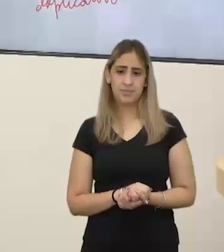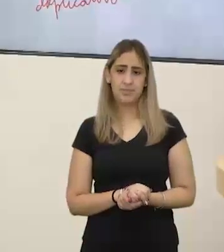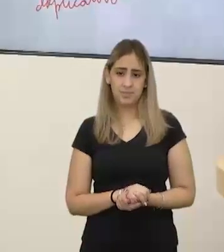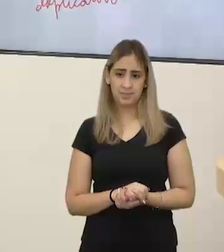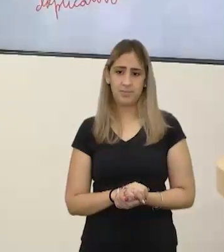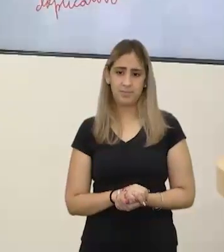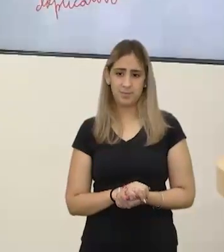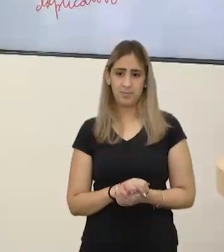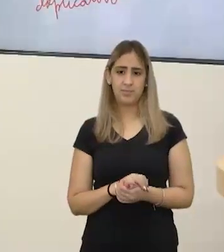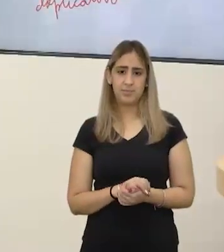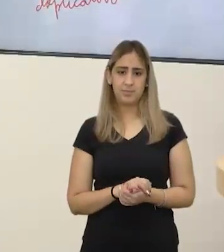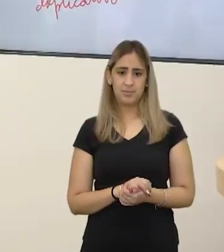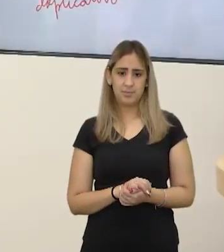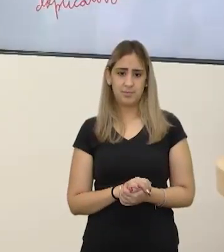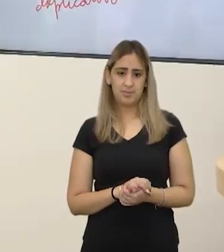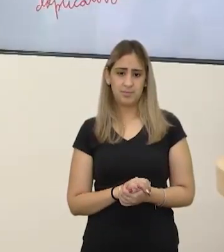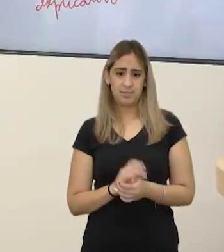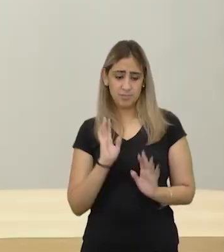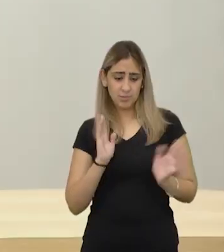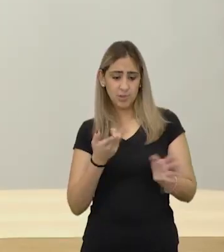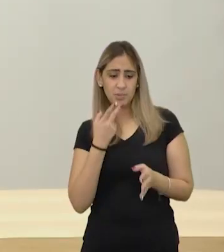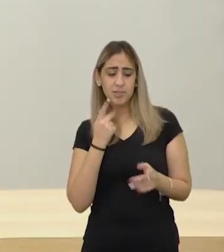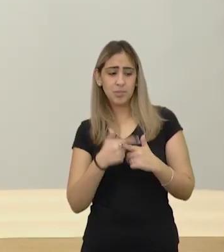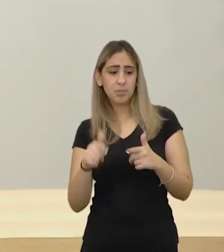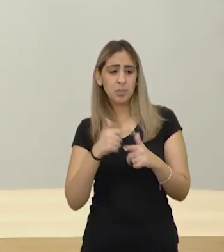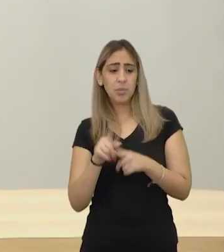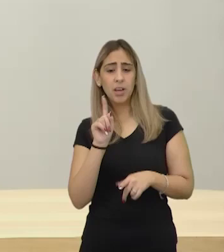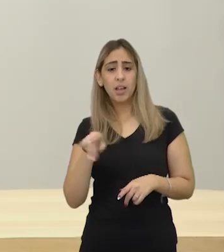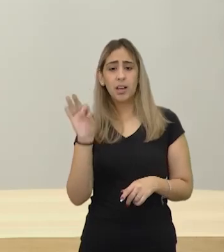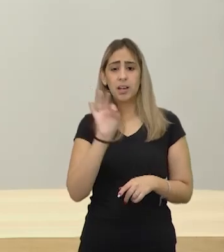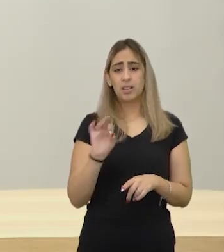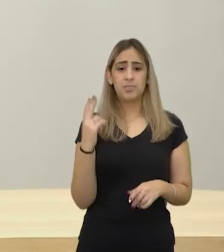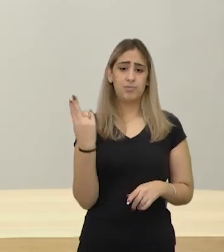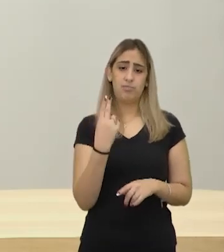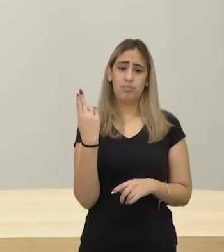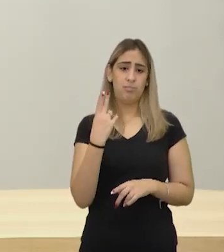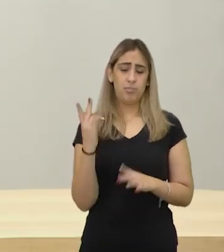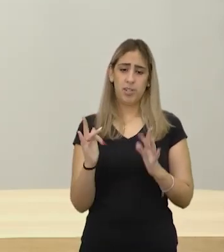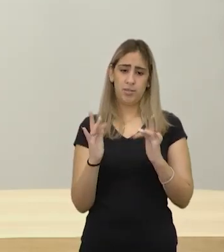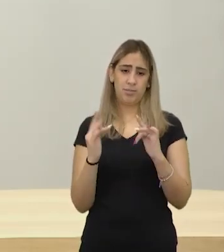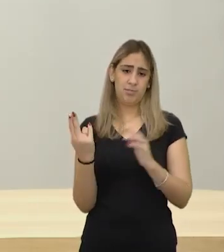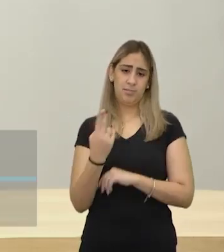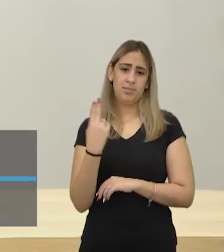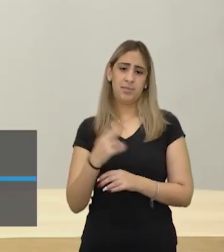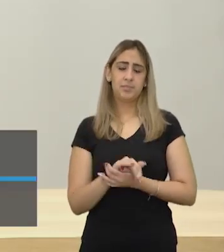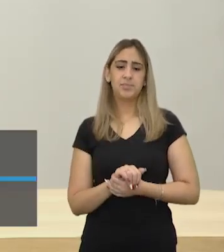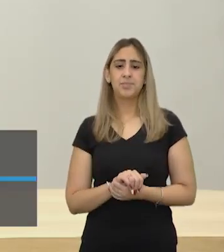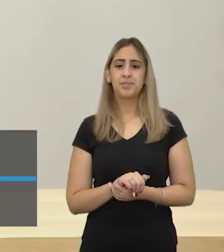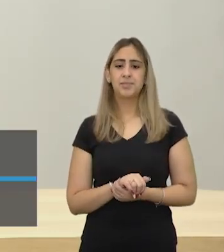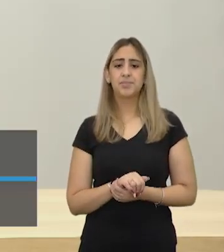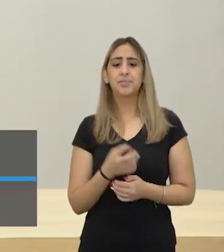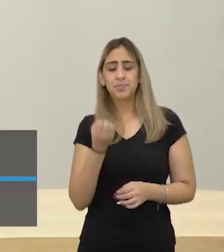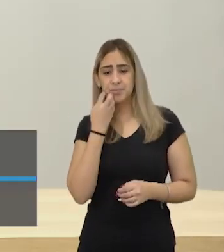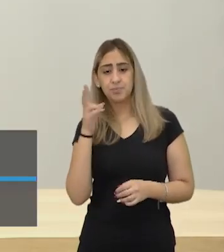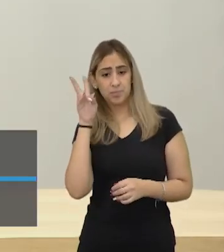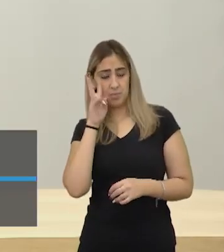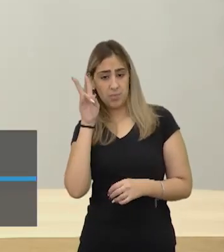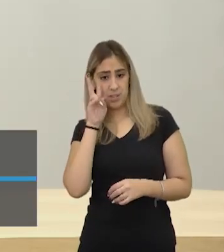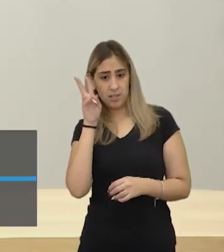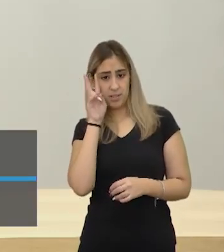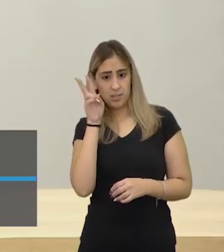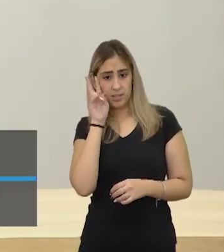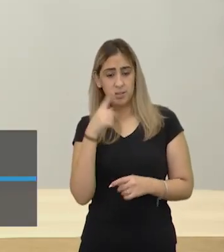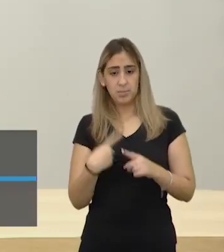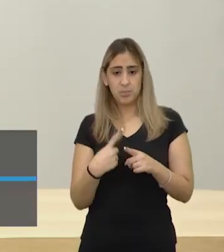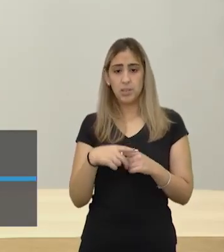que é porque eles são insetos, né, Pro? Não é o Então já vidro, não daria para não é o acontecer. motivo. É bom Eu não sei por quê. lembrá-los que o porquê